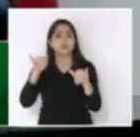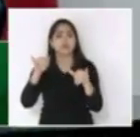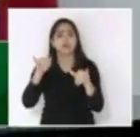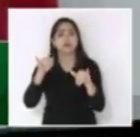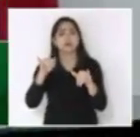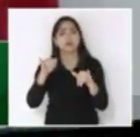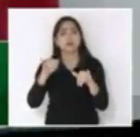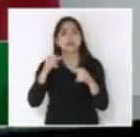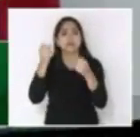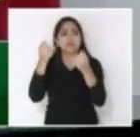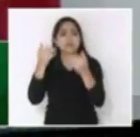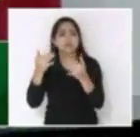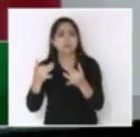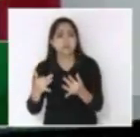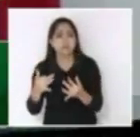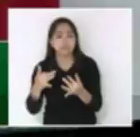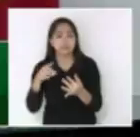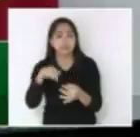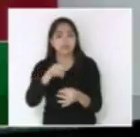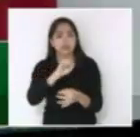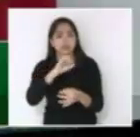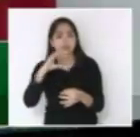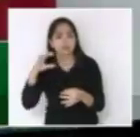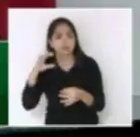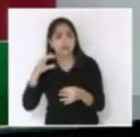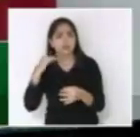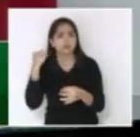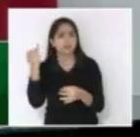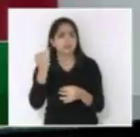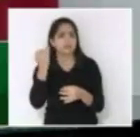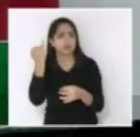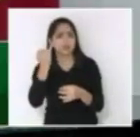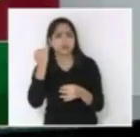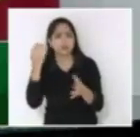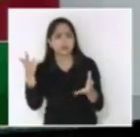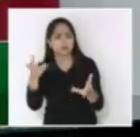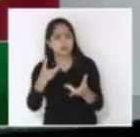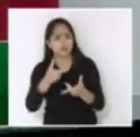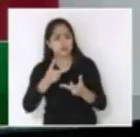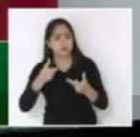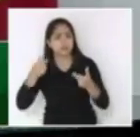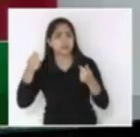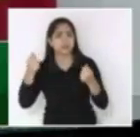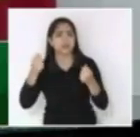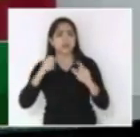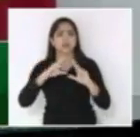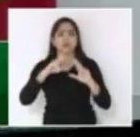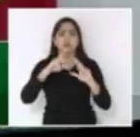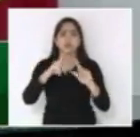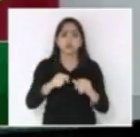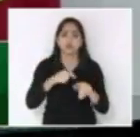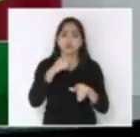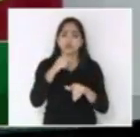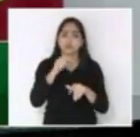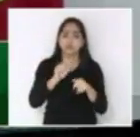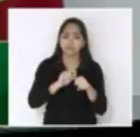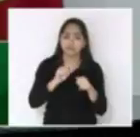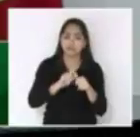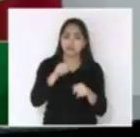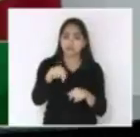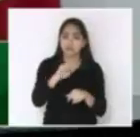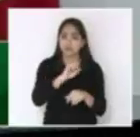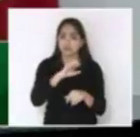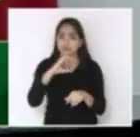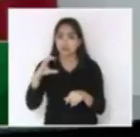um estado de excelência, um estado de qualidade. Tudo que fazemos aqui